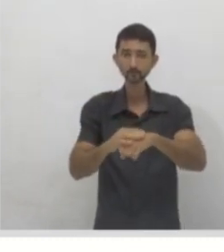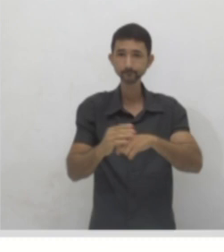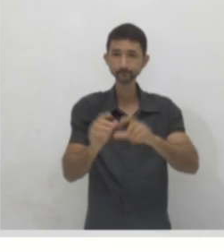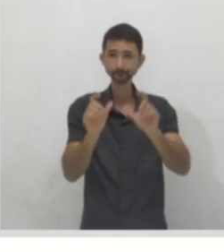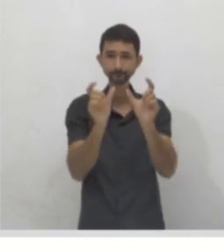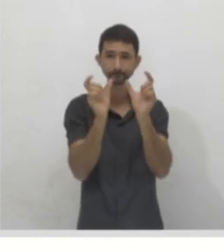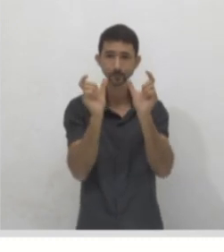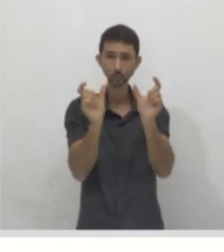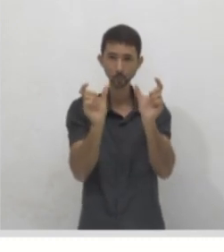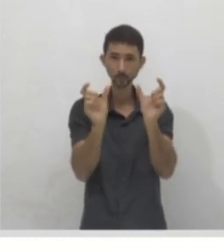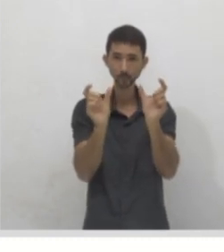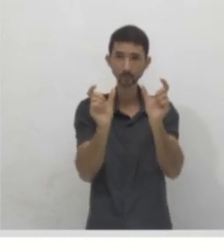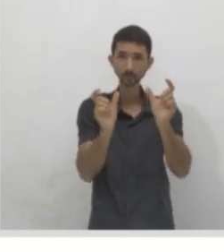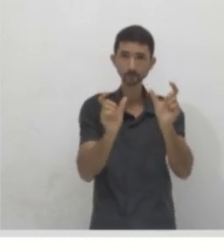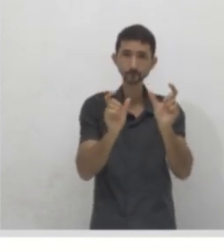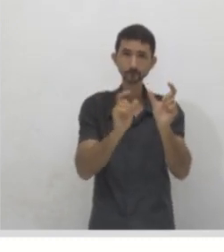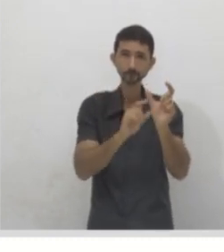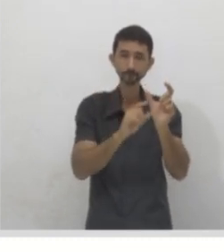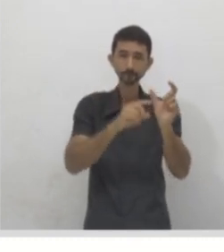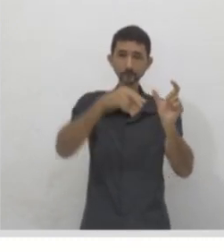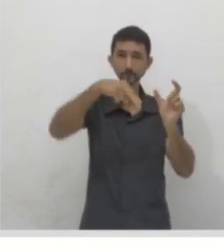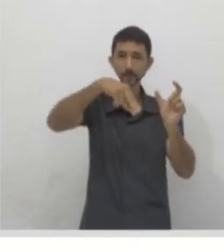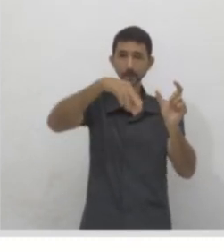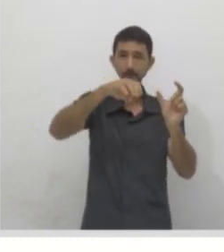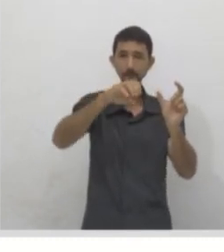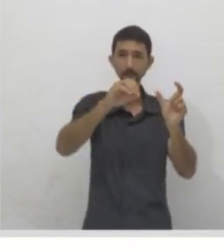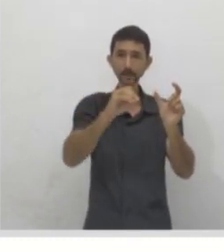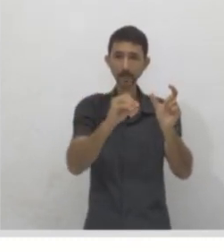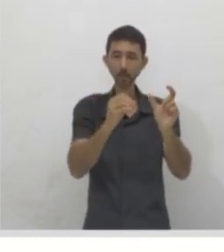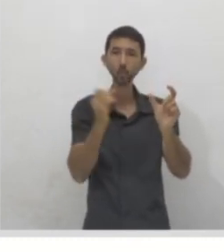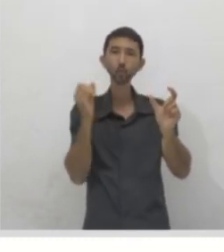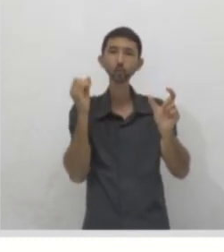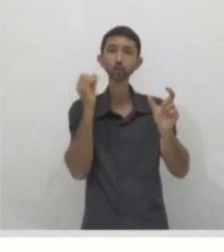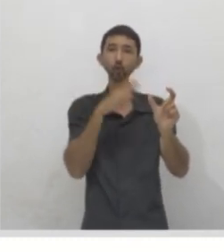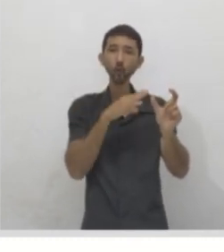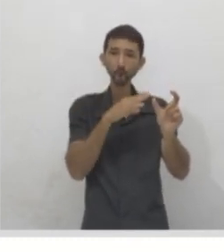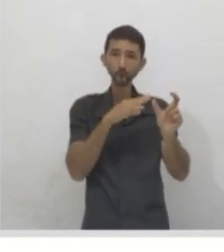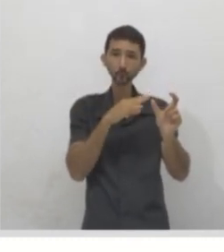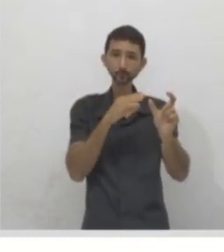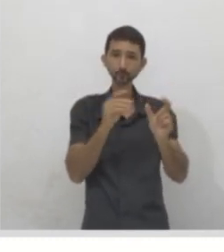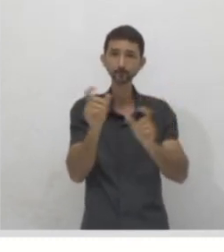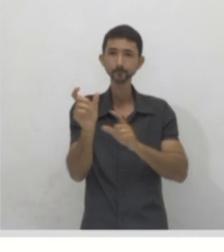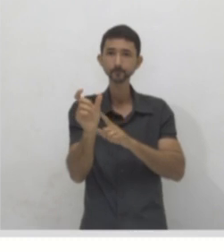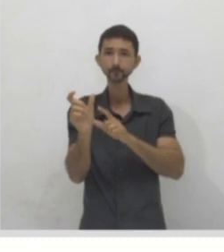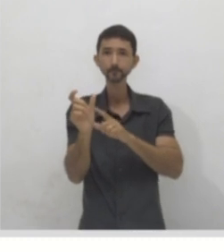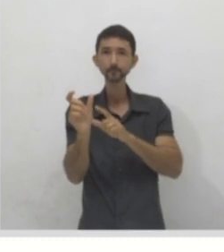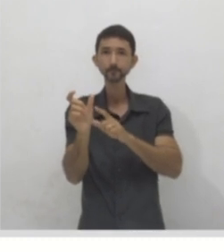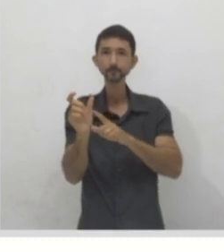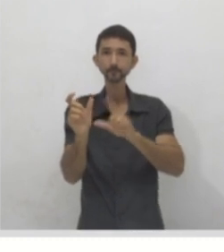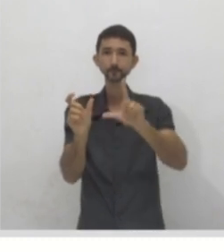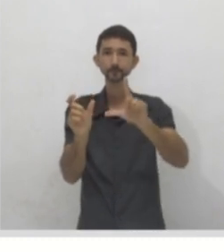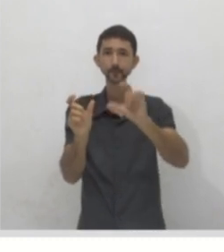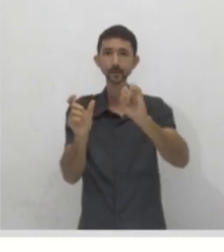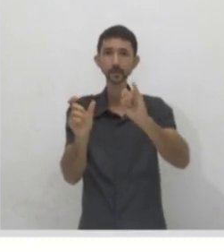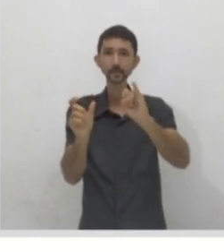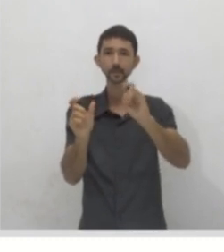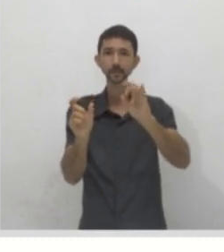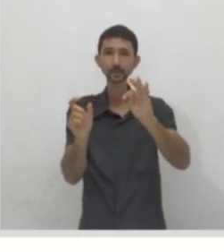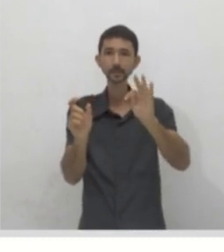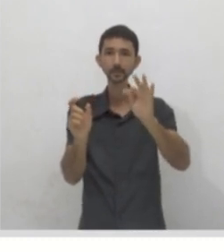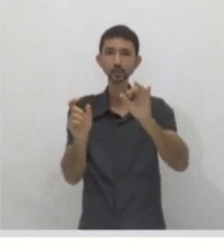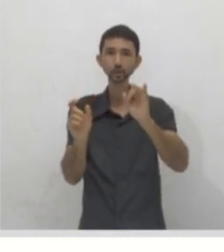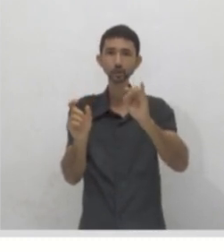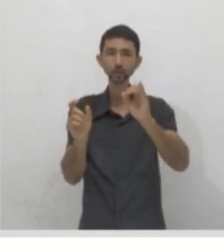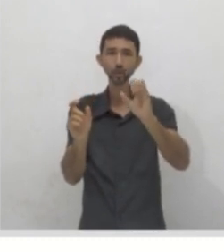né? Formado por 2 palavras. Neo, que significa novo, lítico, a gente já viu que é relativo à pedra, tá? Então, neolítico seria